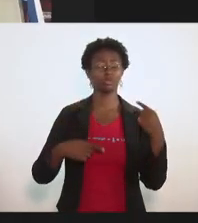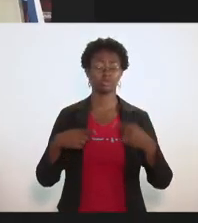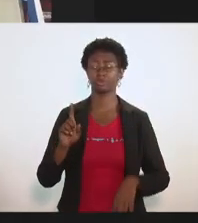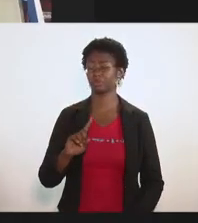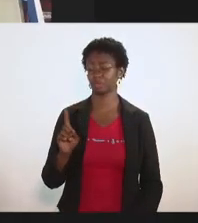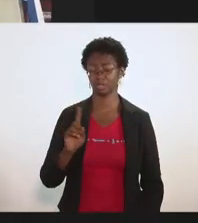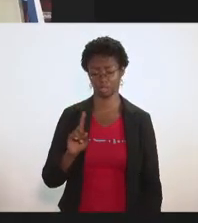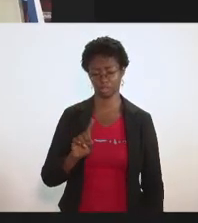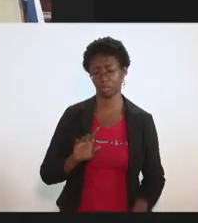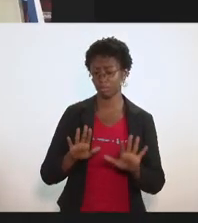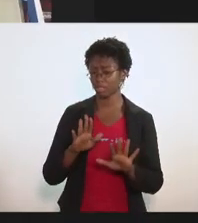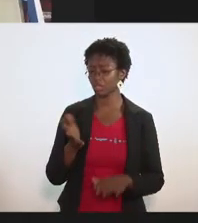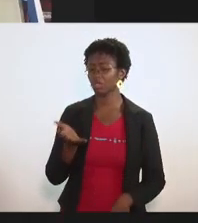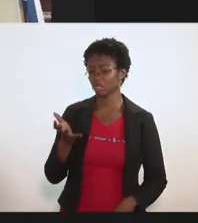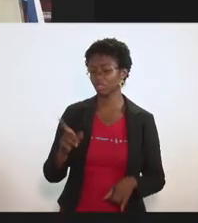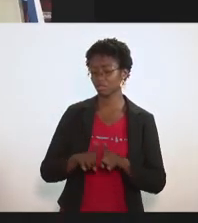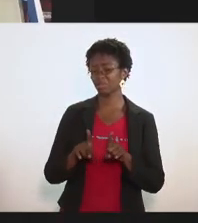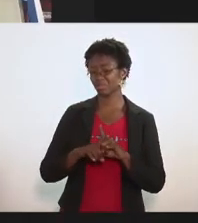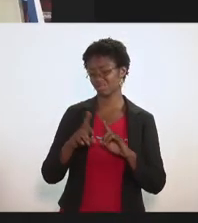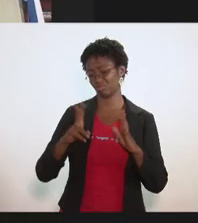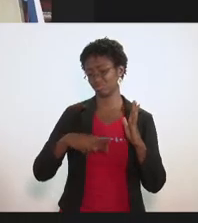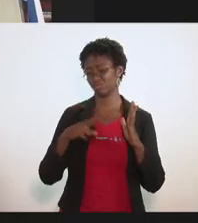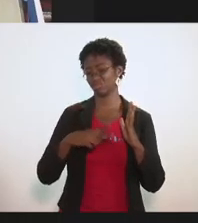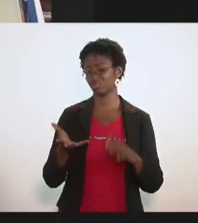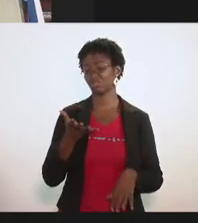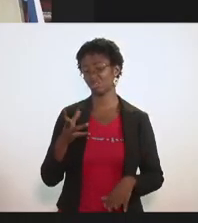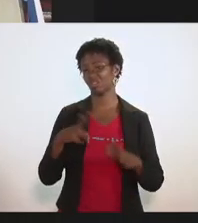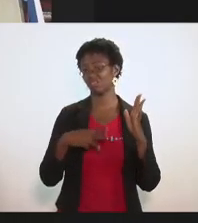2. Em discussão.